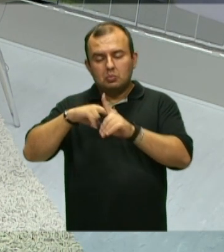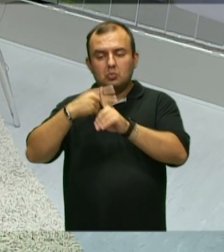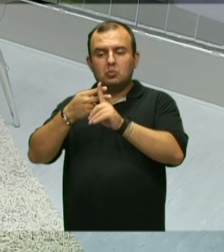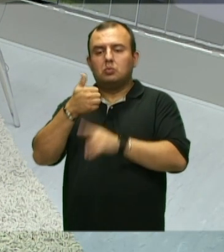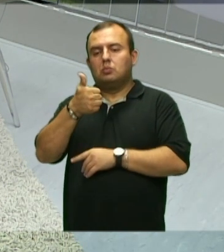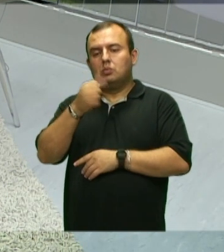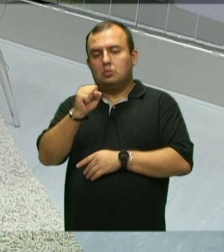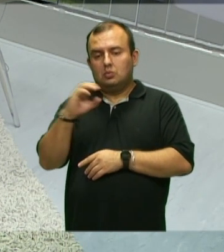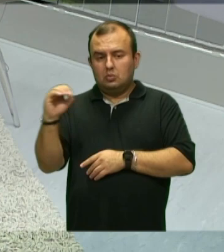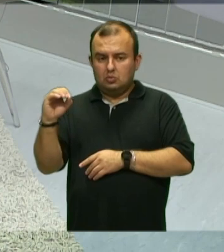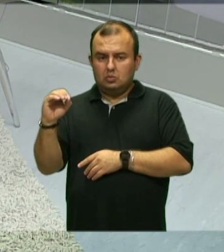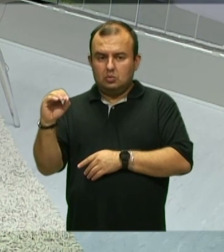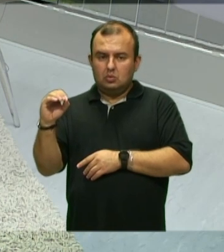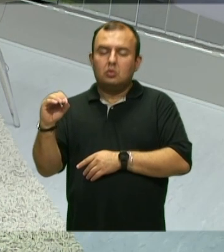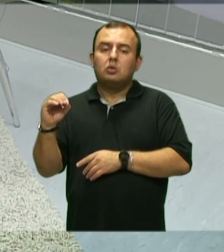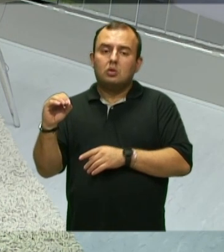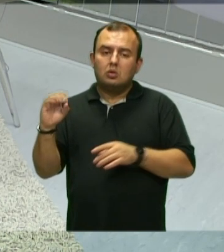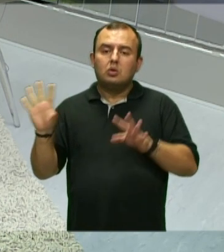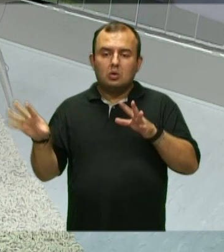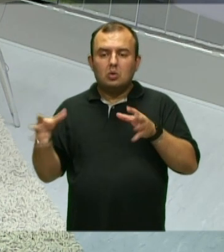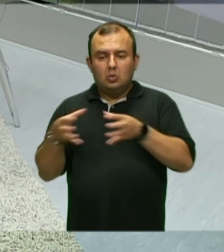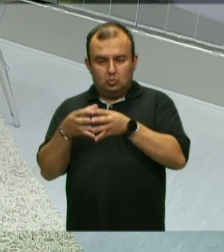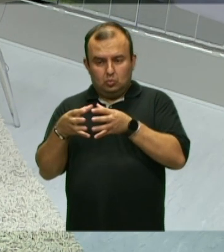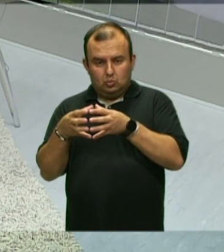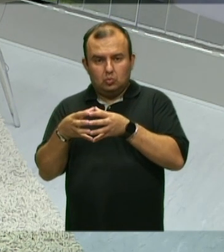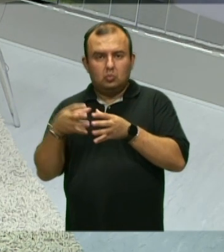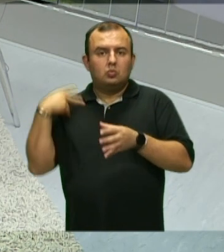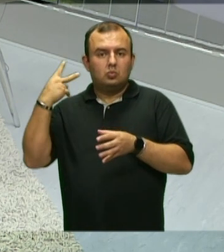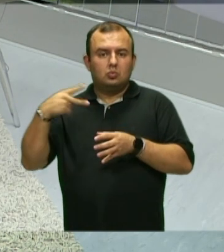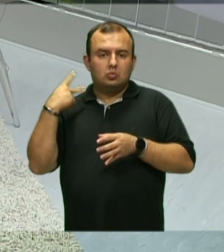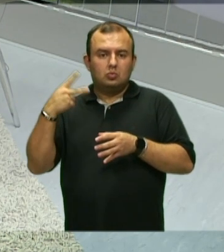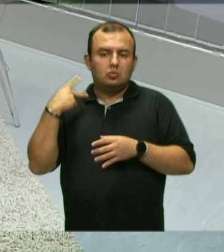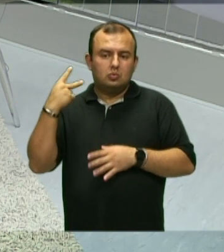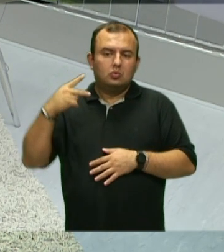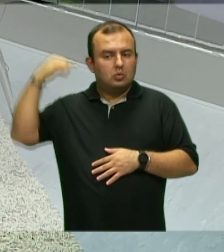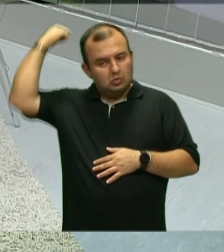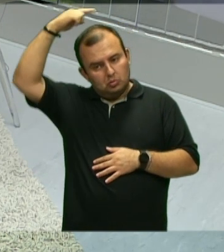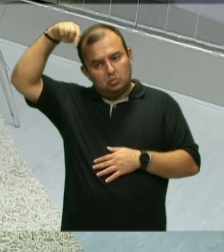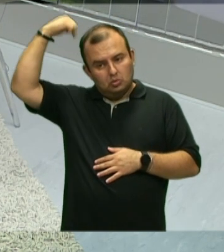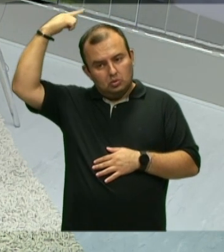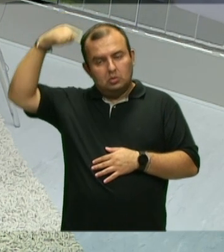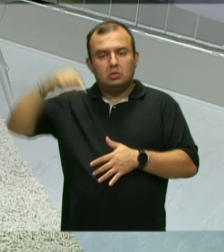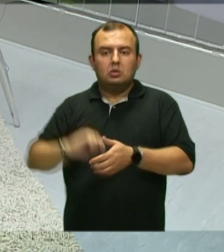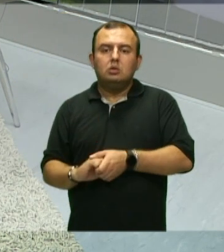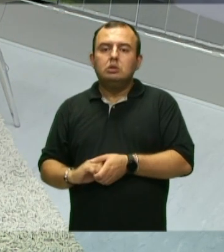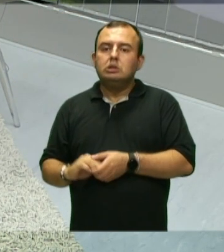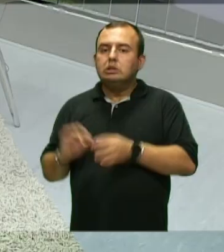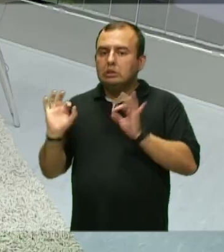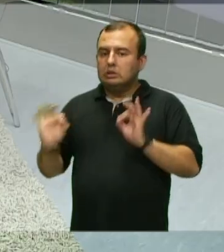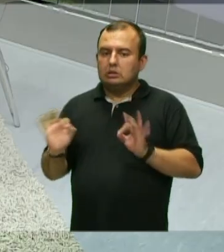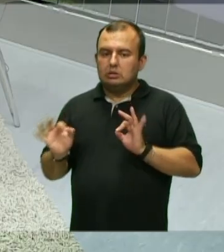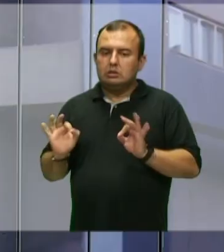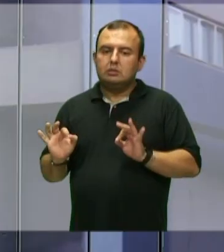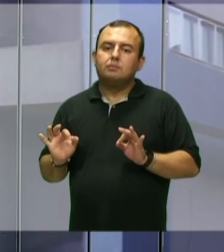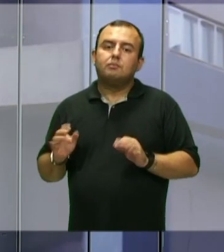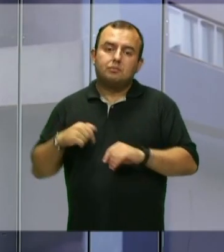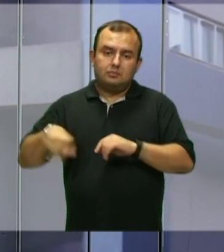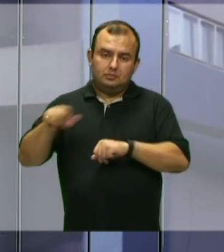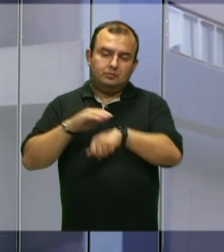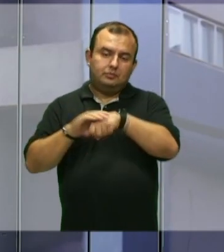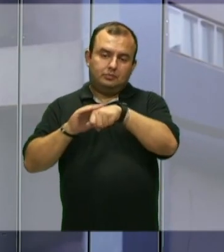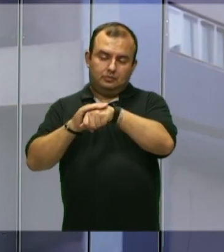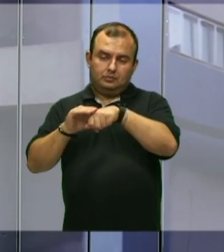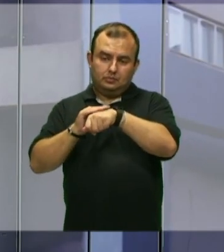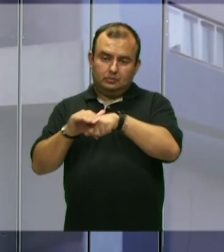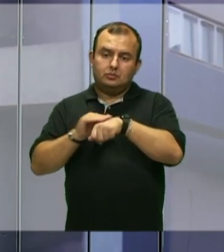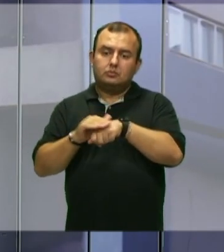E ela é uma emenda conjunta, né, com o vereador Paulinho Amandio. Justamente. Nós conversamos e a